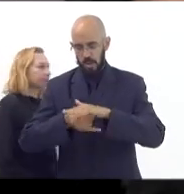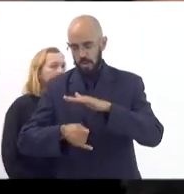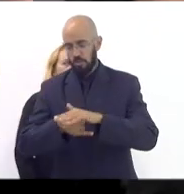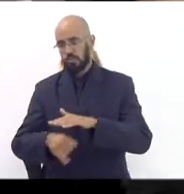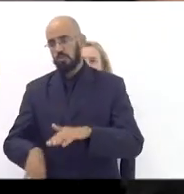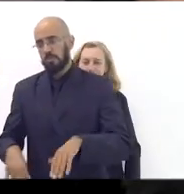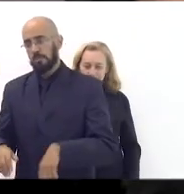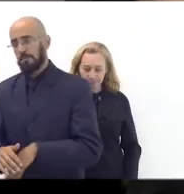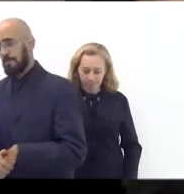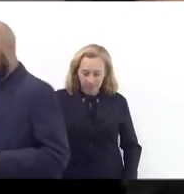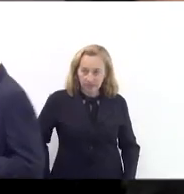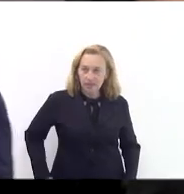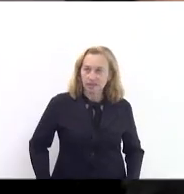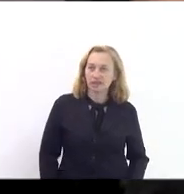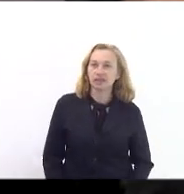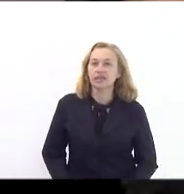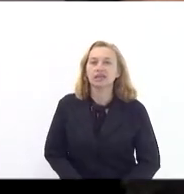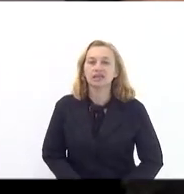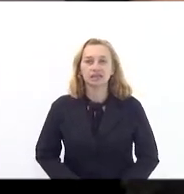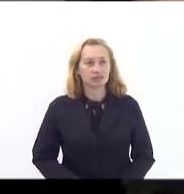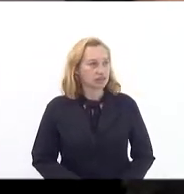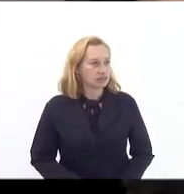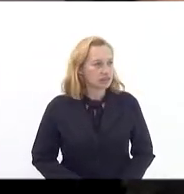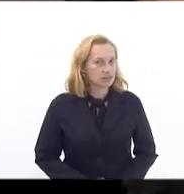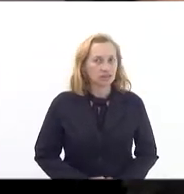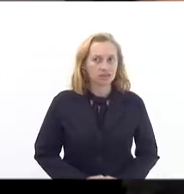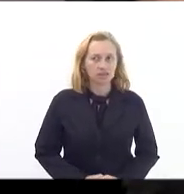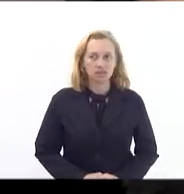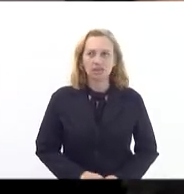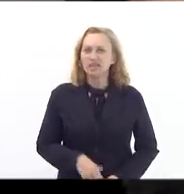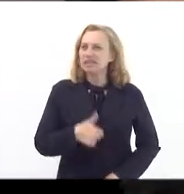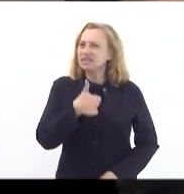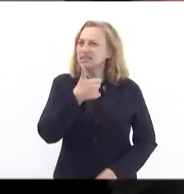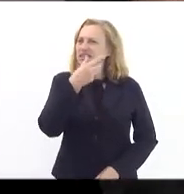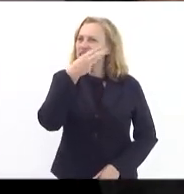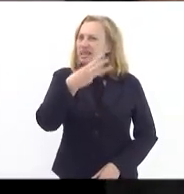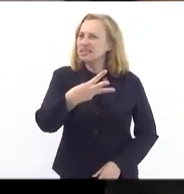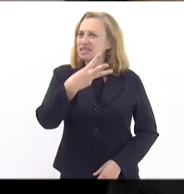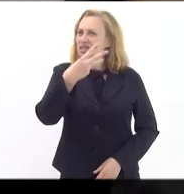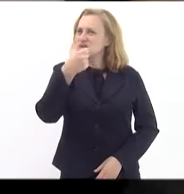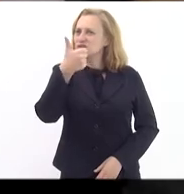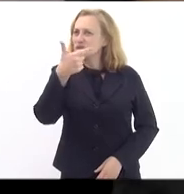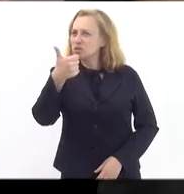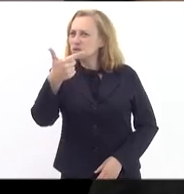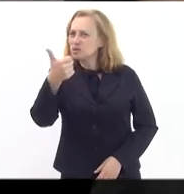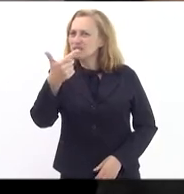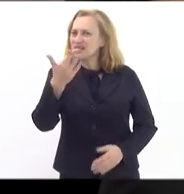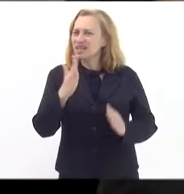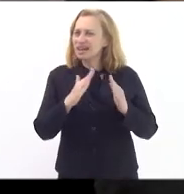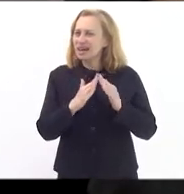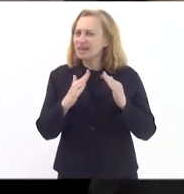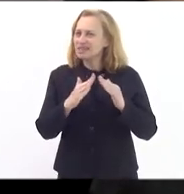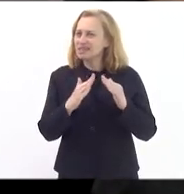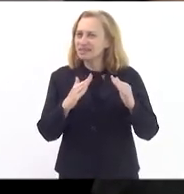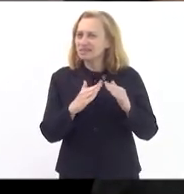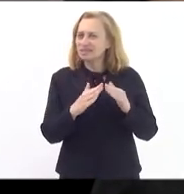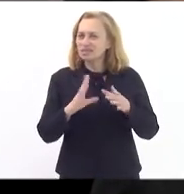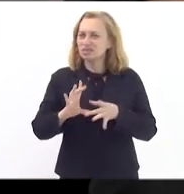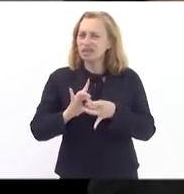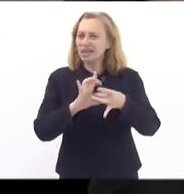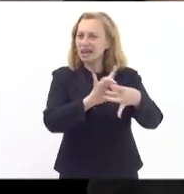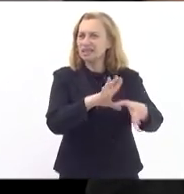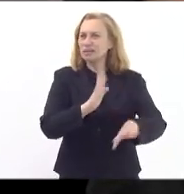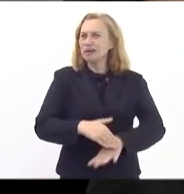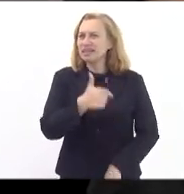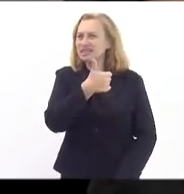onde tem o sistema de sinalização ligado a 312 casas de comando onde nós temos os relevos são